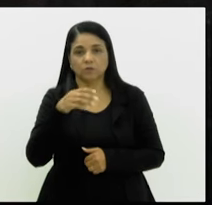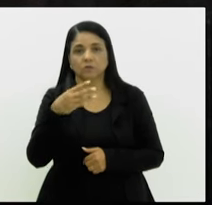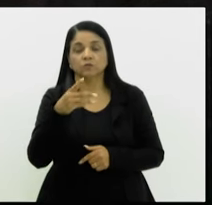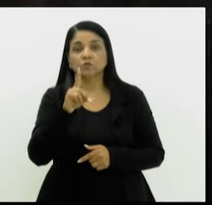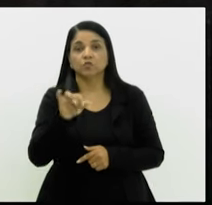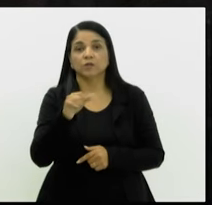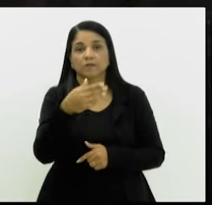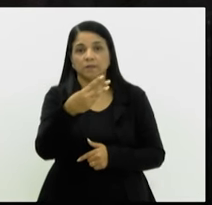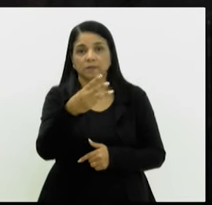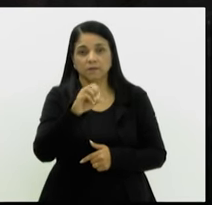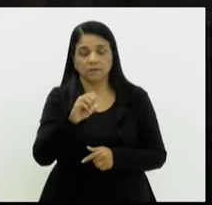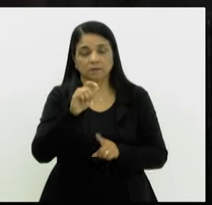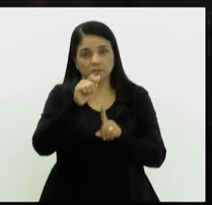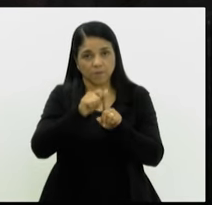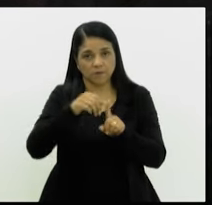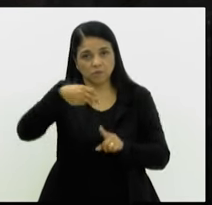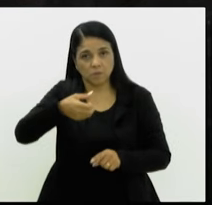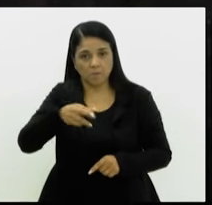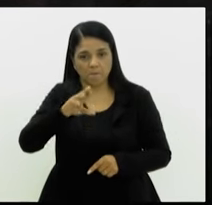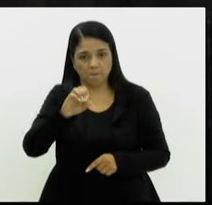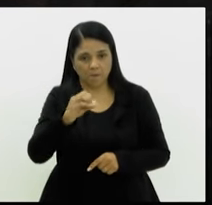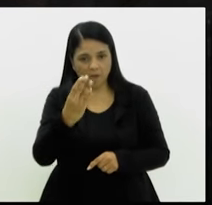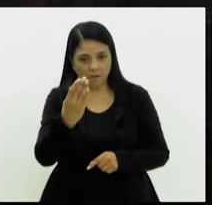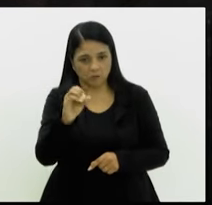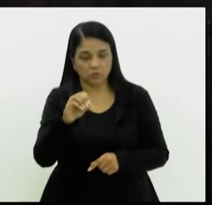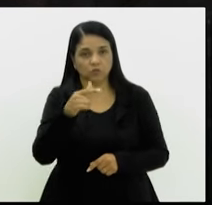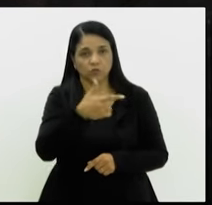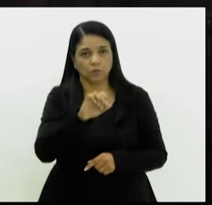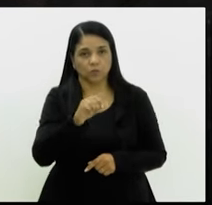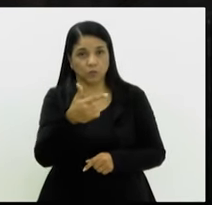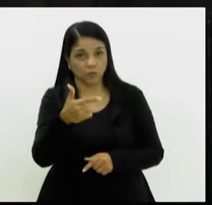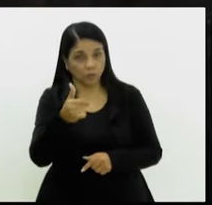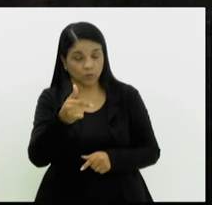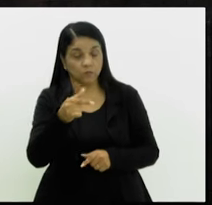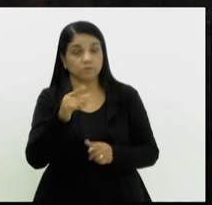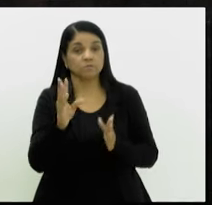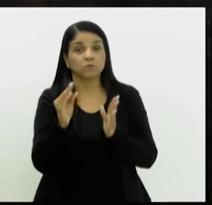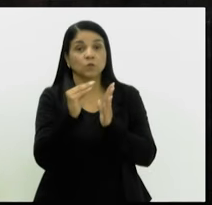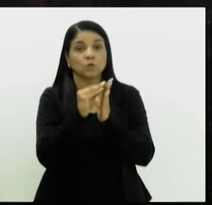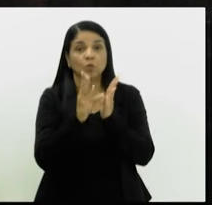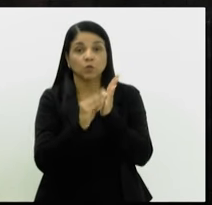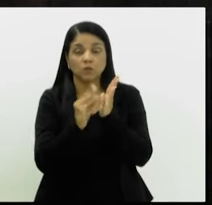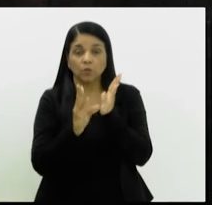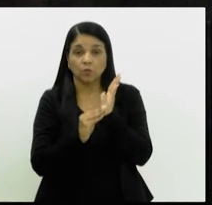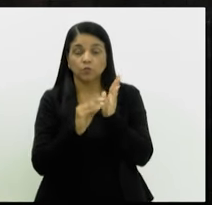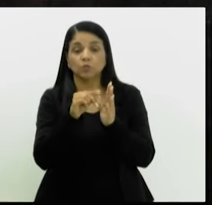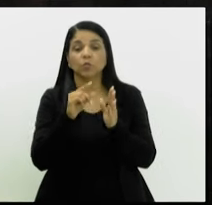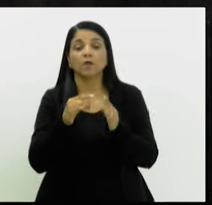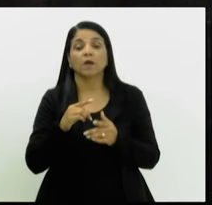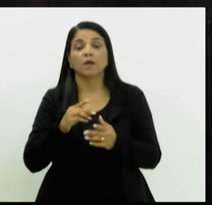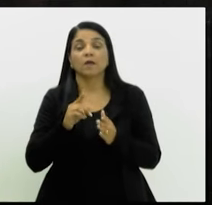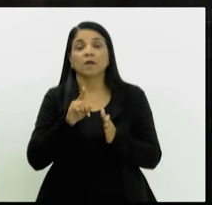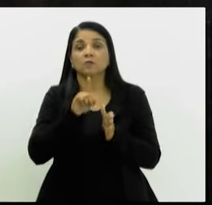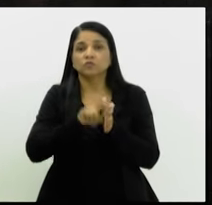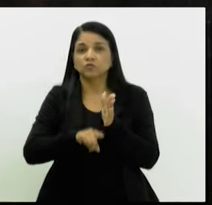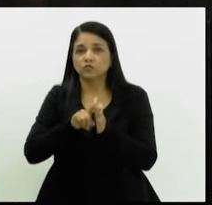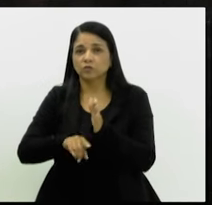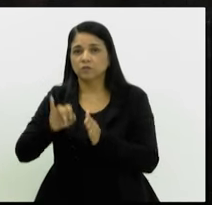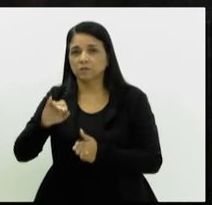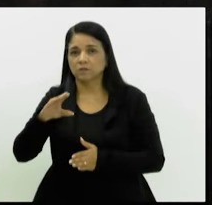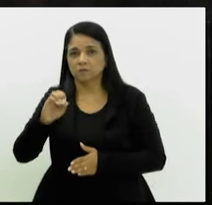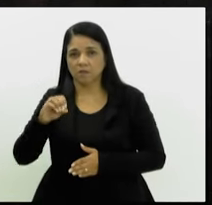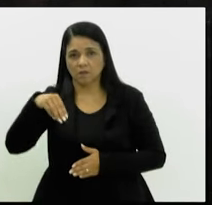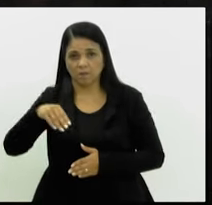de 12, cujo teor concede a isenção do ICMS nas saídas